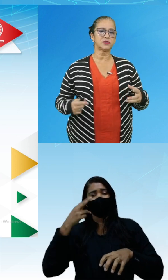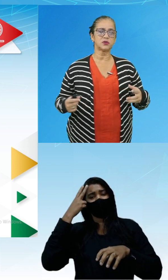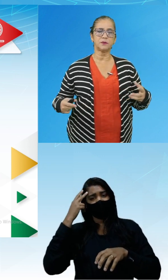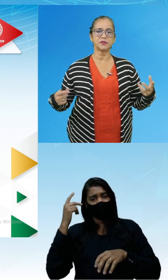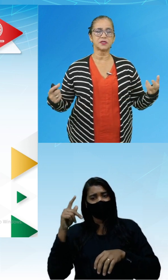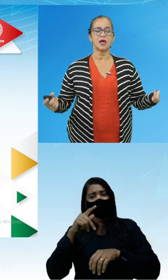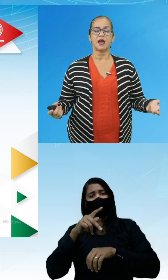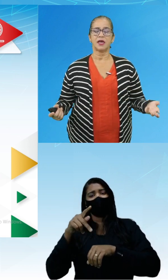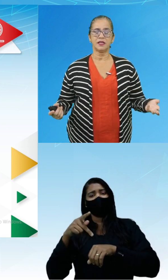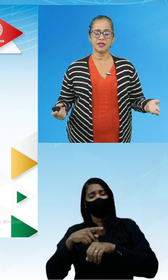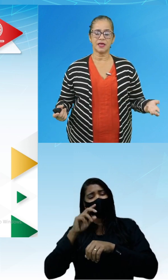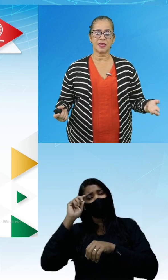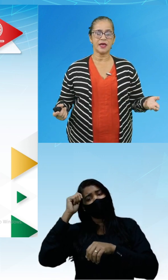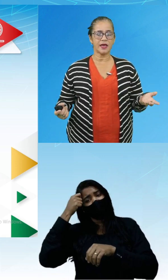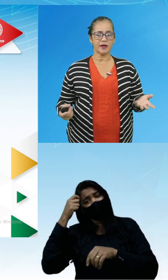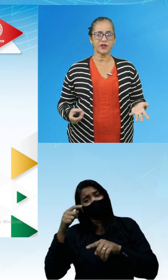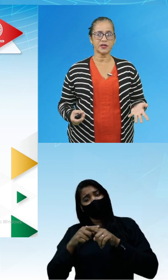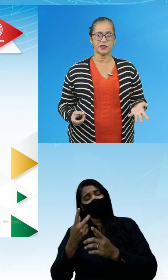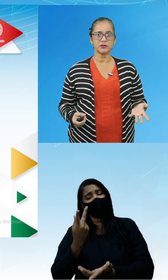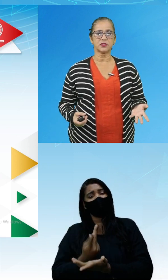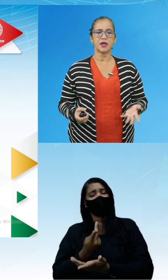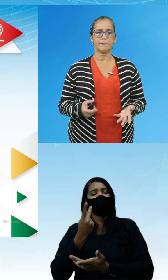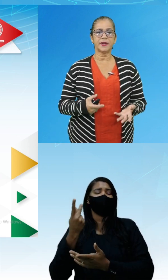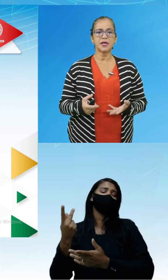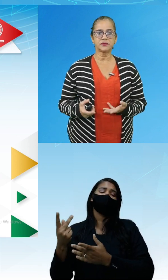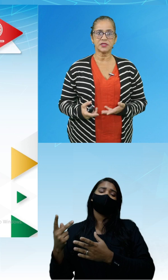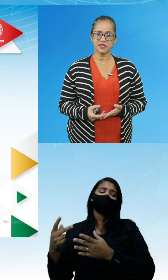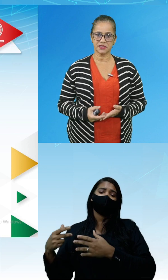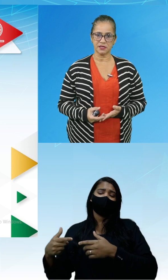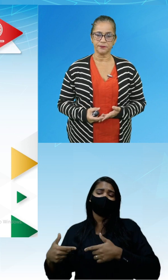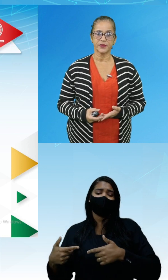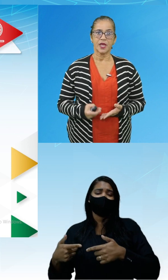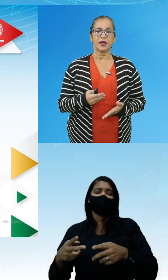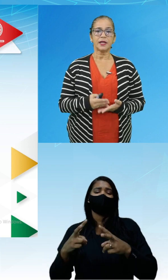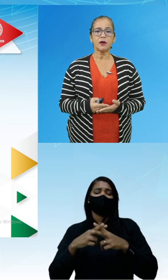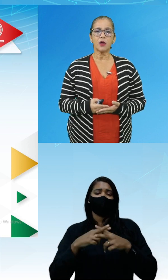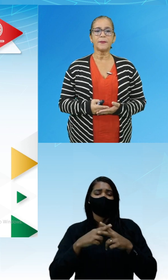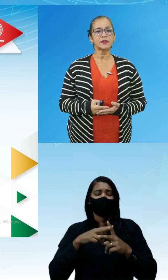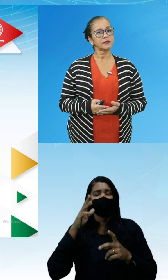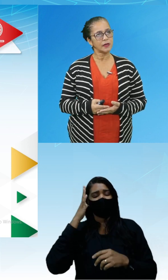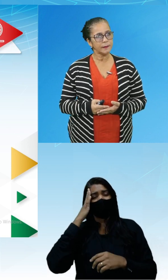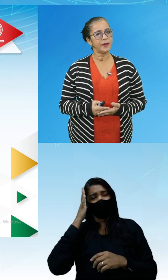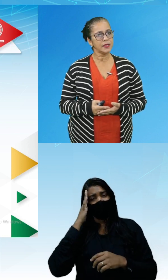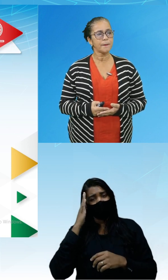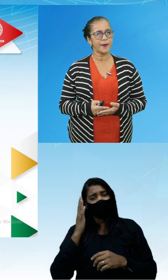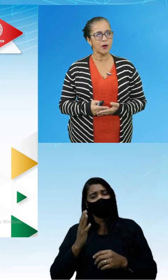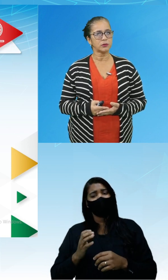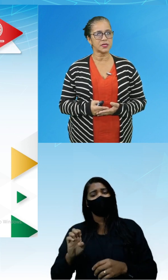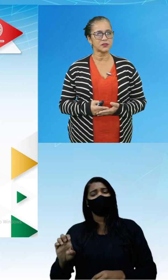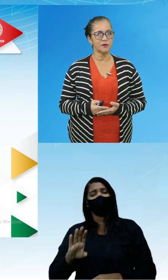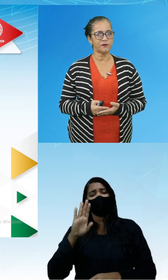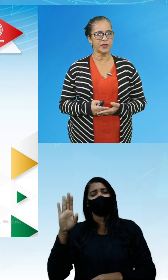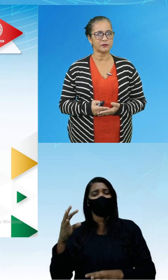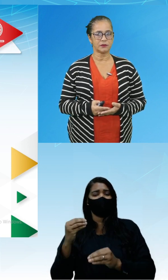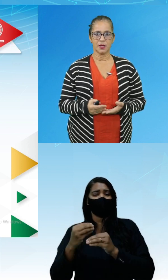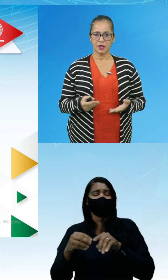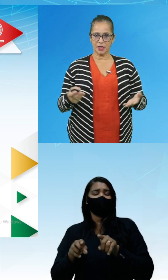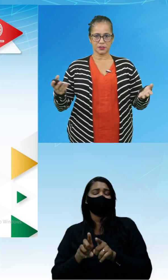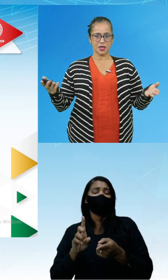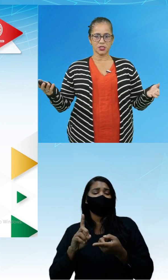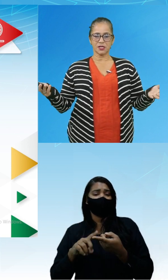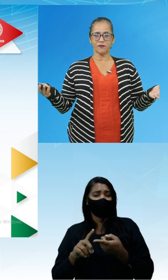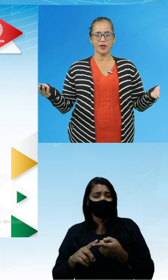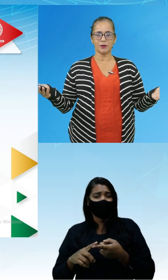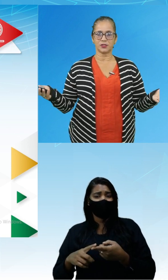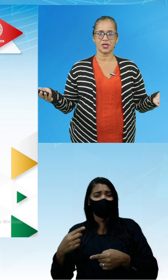vários grupos africanos brigando entre si. Na Europa também é palco desse conflito. É